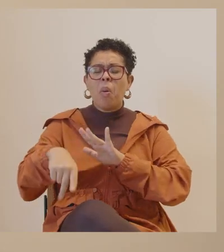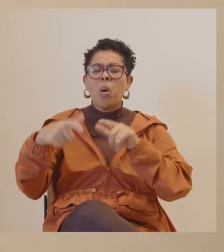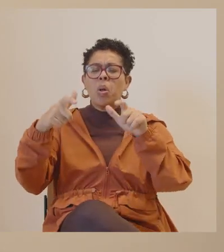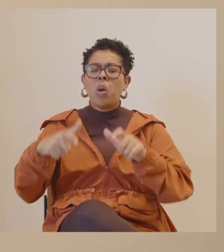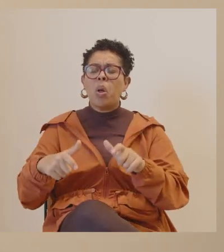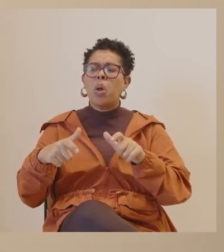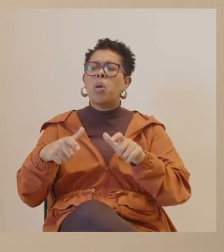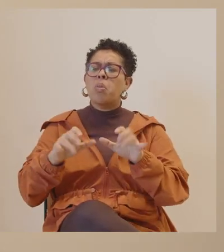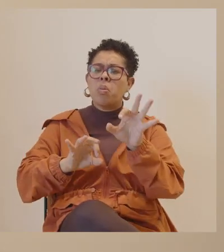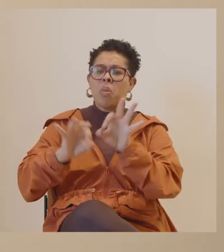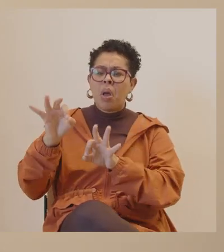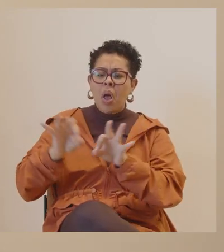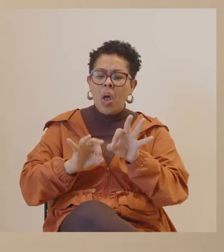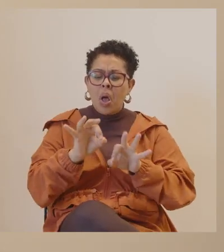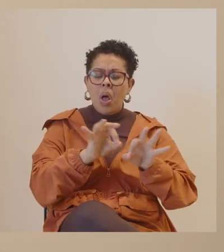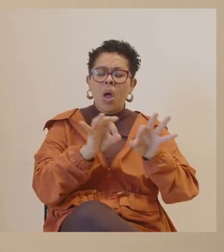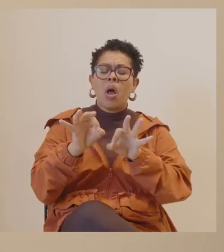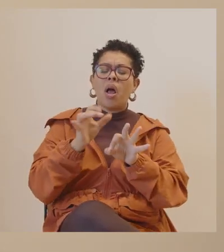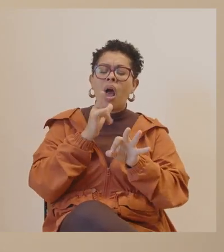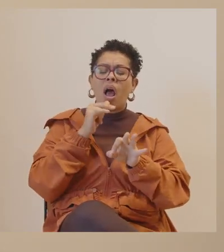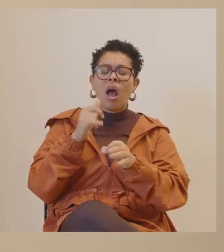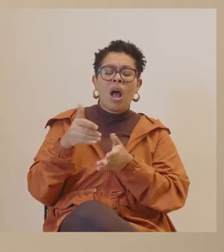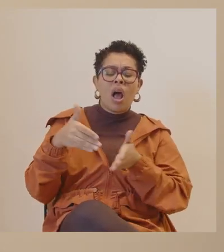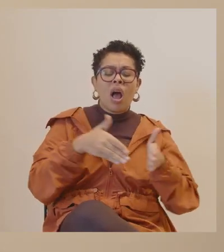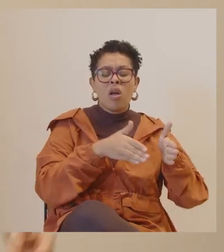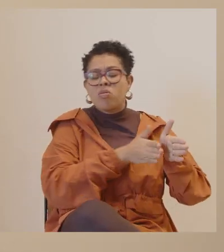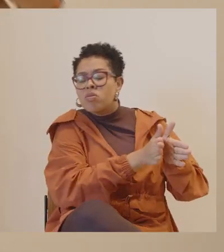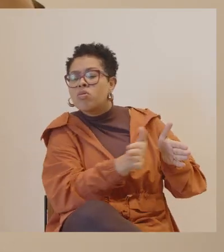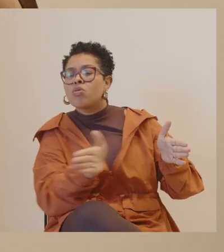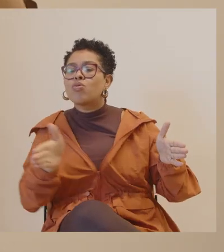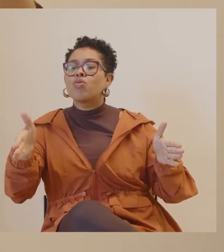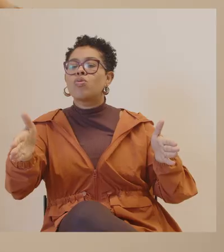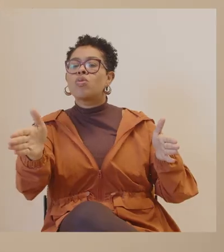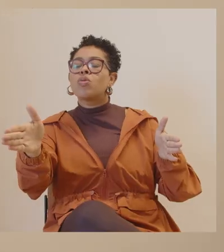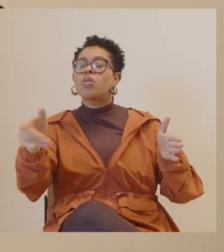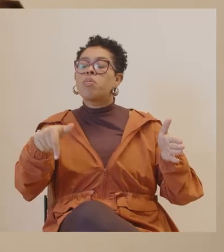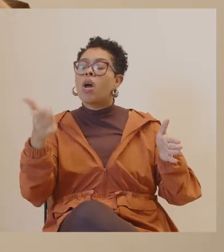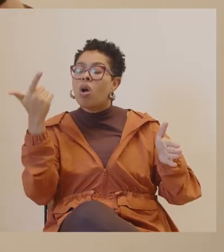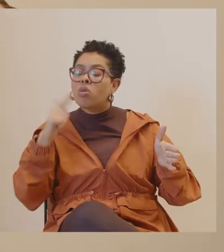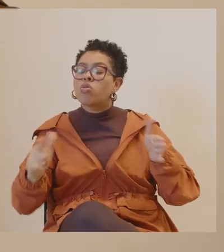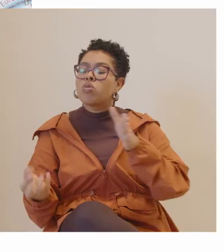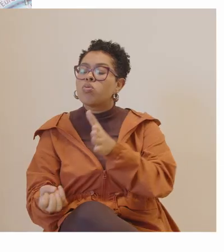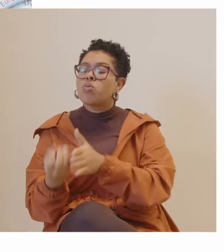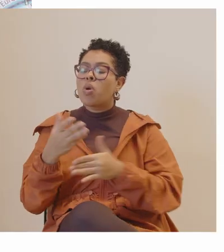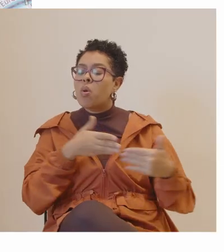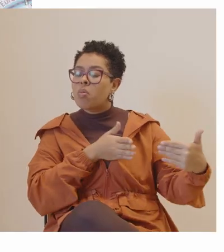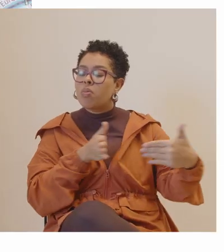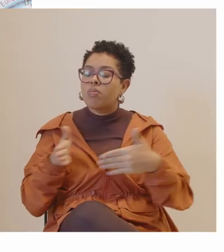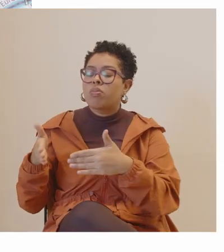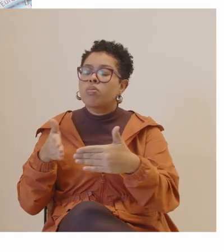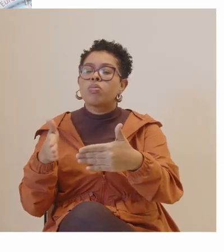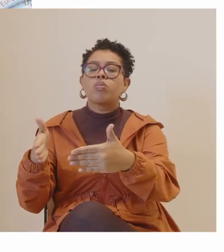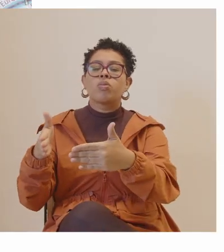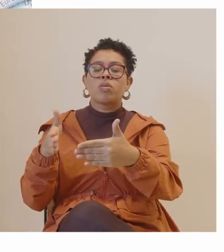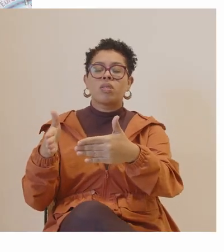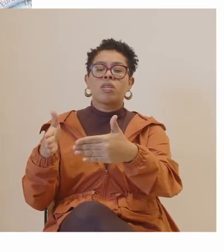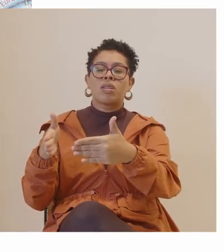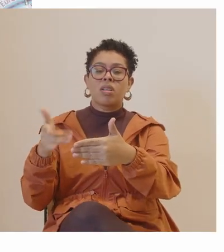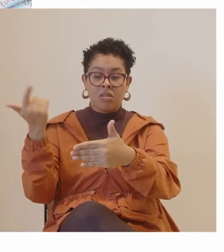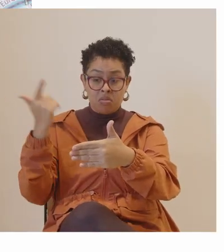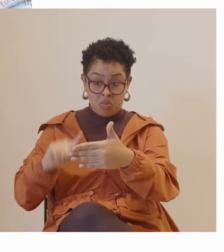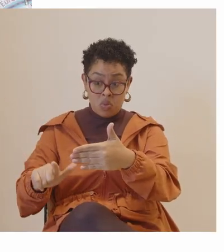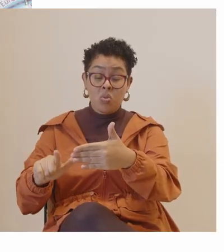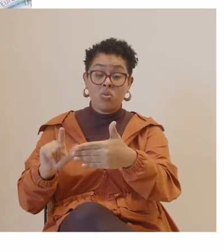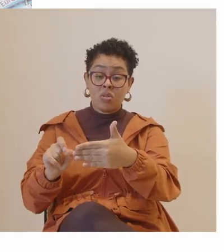Giverny para fazer um desvio nesse afluente do Sena lá em cima, para poder criar uma corrente de água em que ele